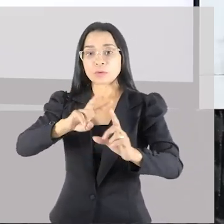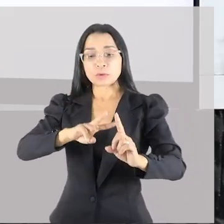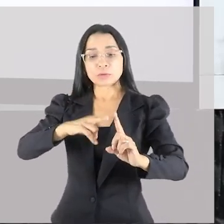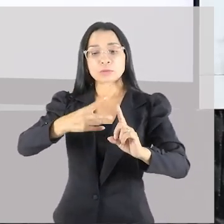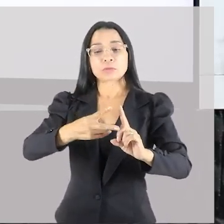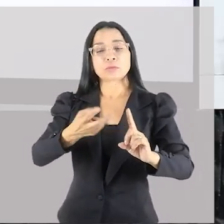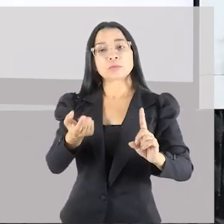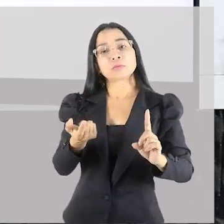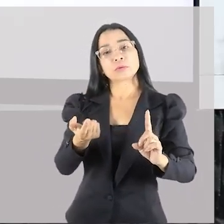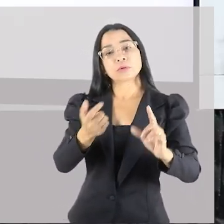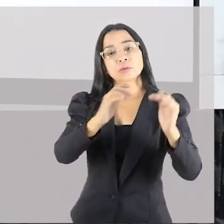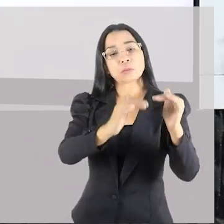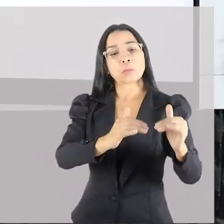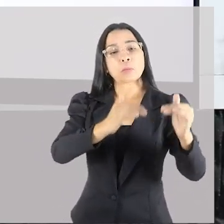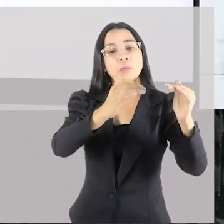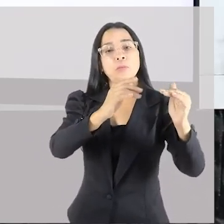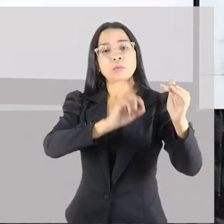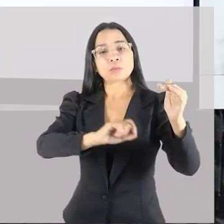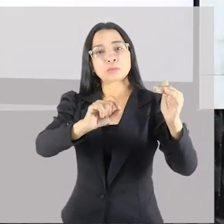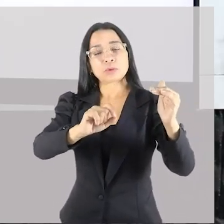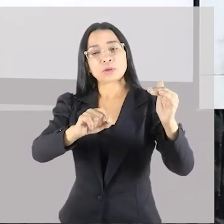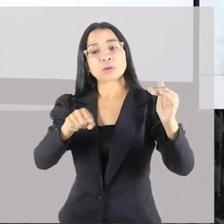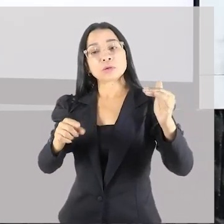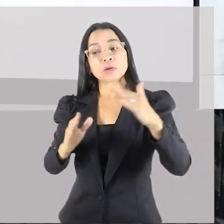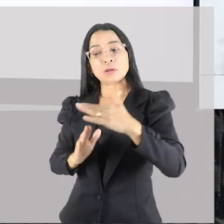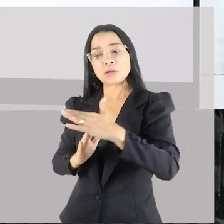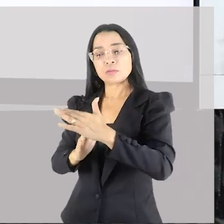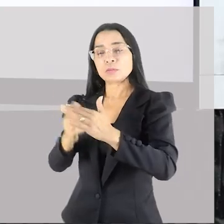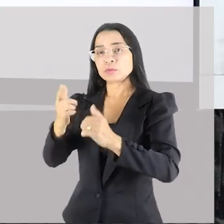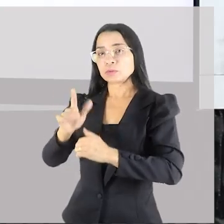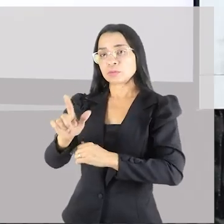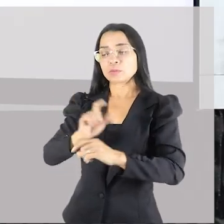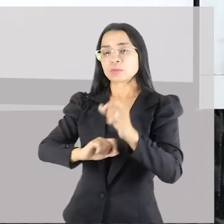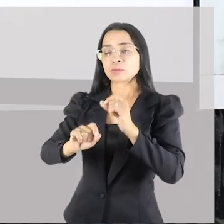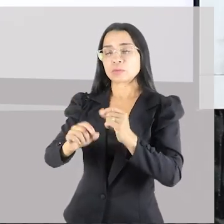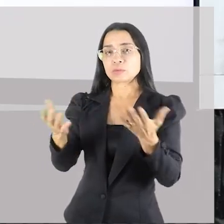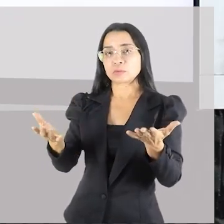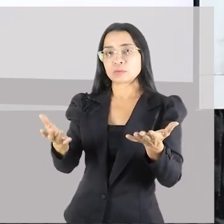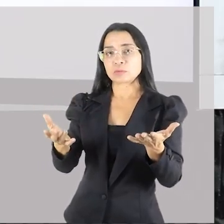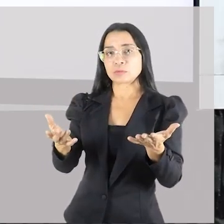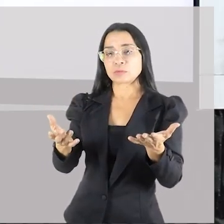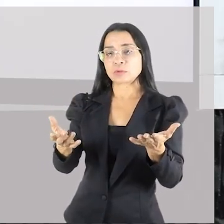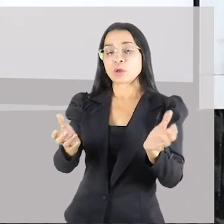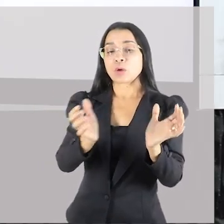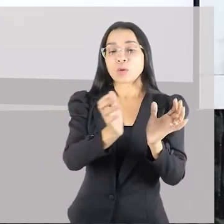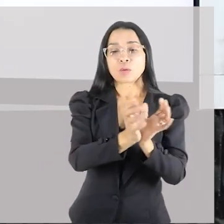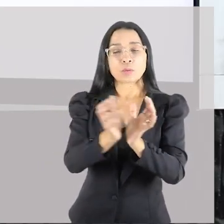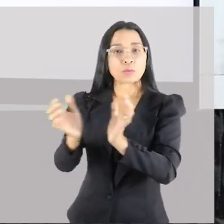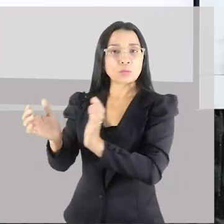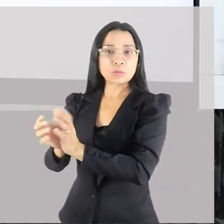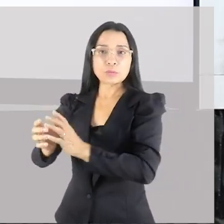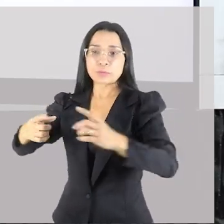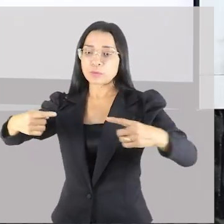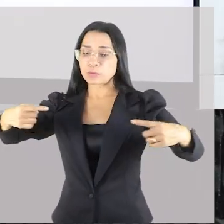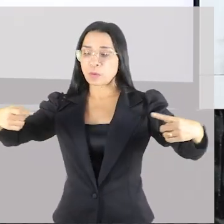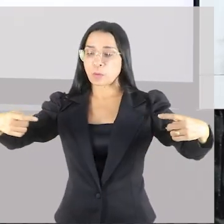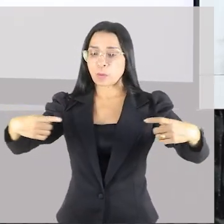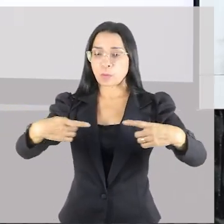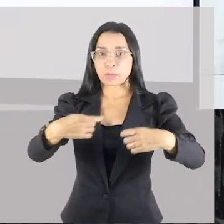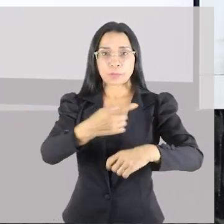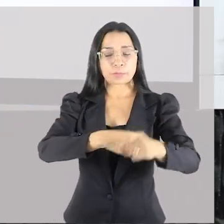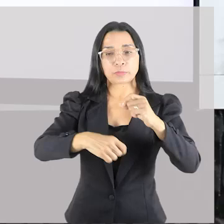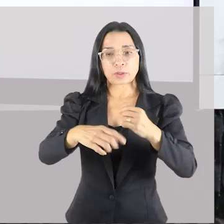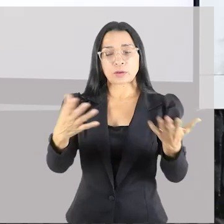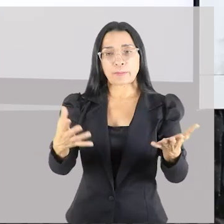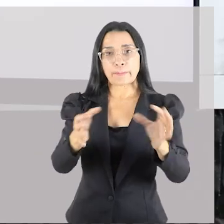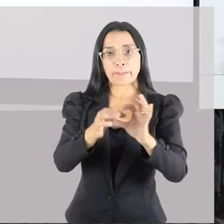queriam manter mais privilégios em detrimento do outro. Então, dois grupos que vão se conflitar nesse sentido. Então, a independência, na